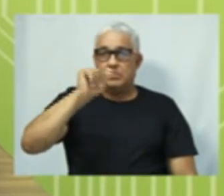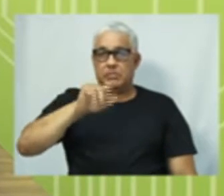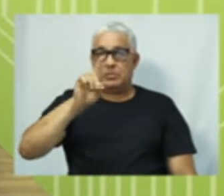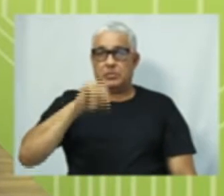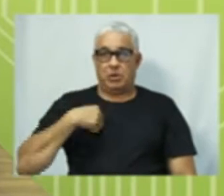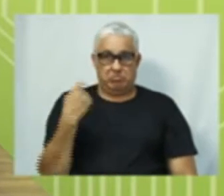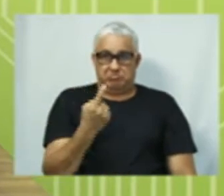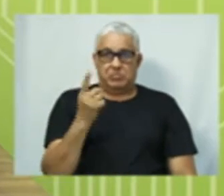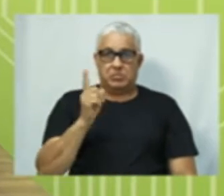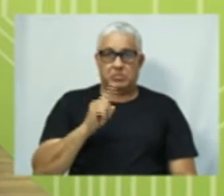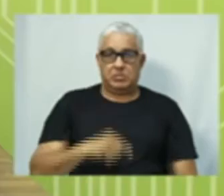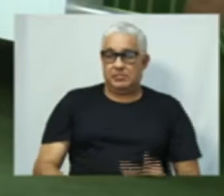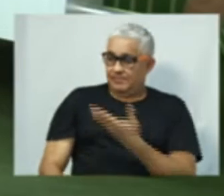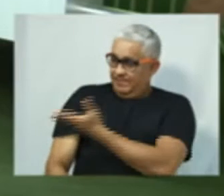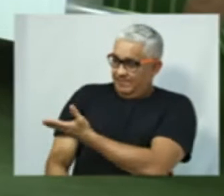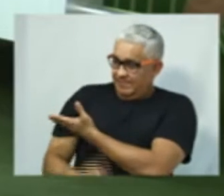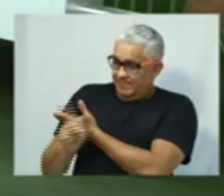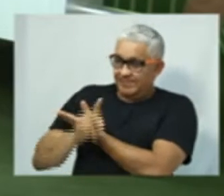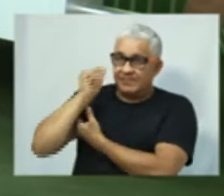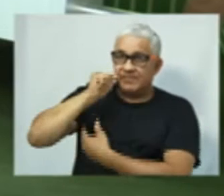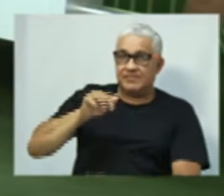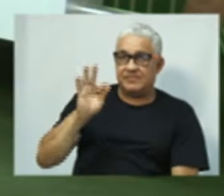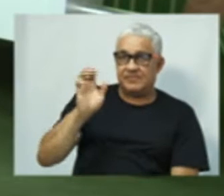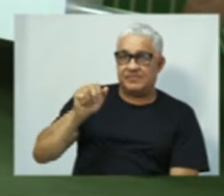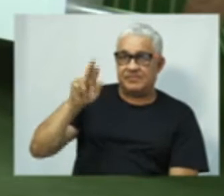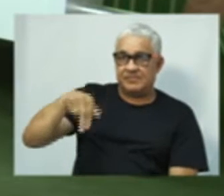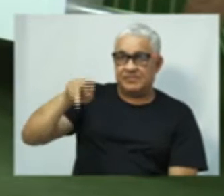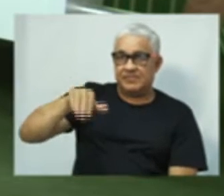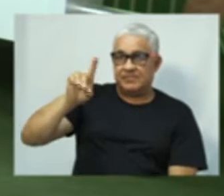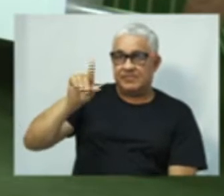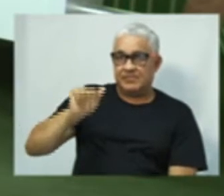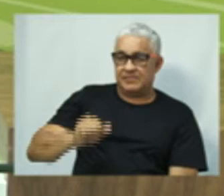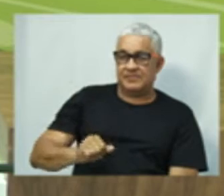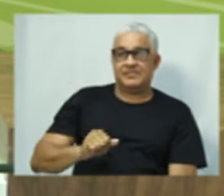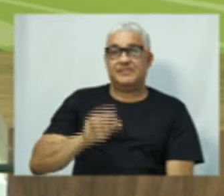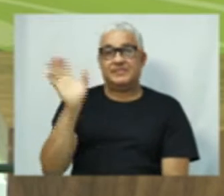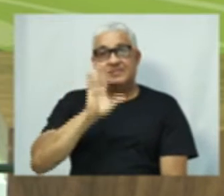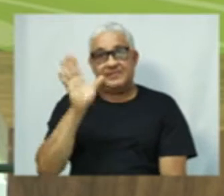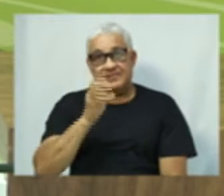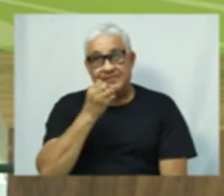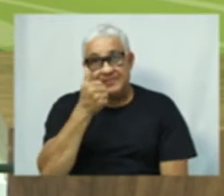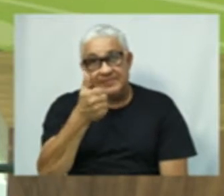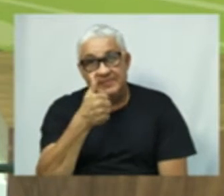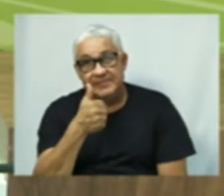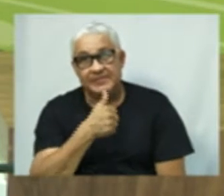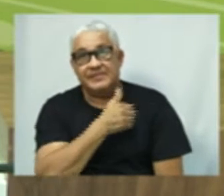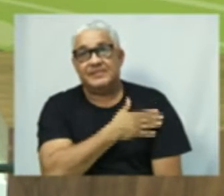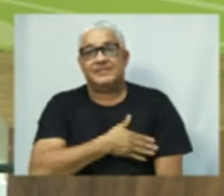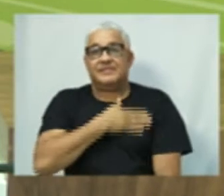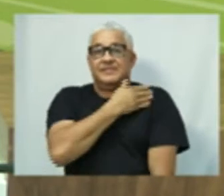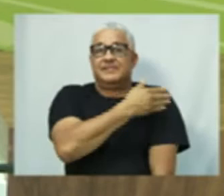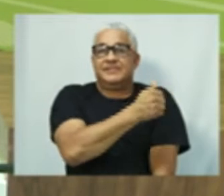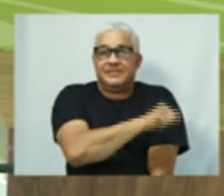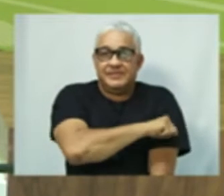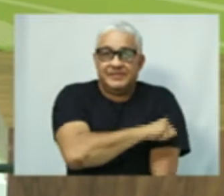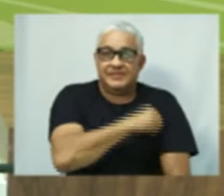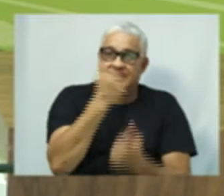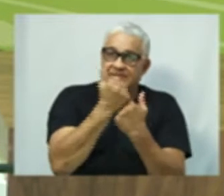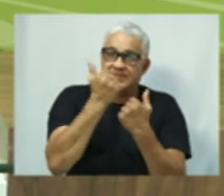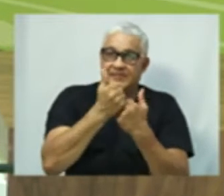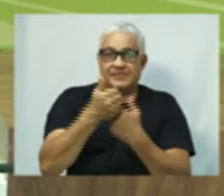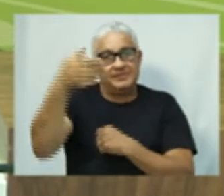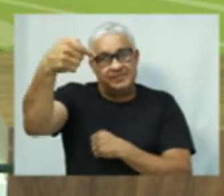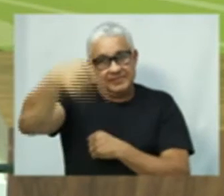aqui da nossa professora Fernanda. Por favor, professora Fernanda. Olá, prezados alunos, prezados tutores, né? Estamos